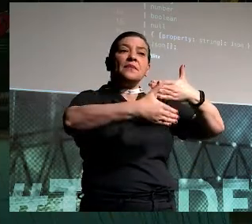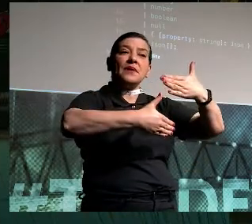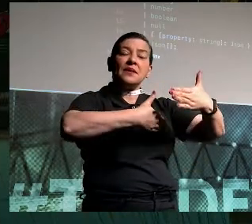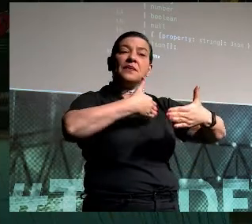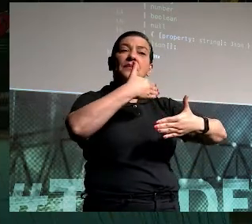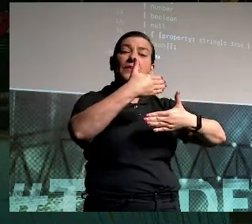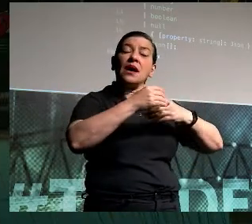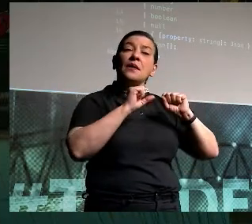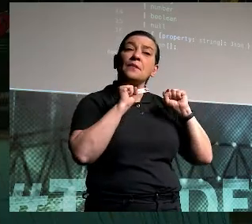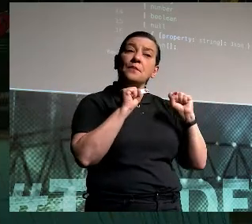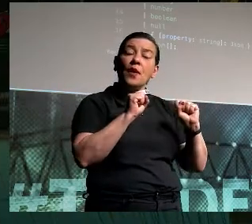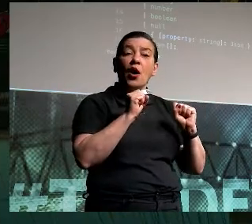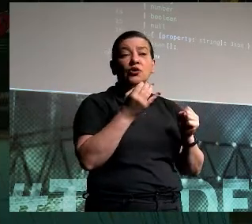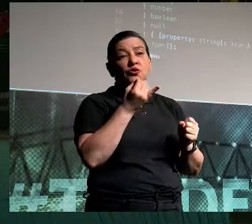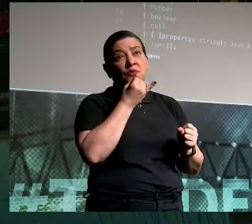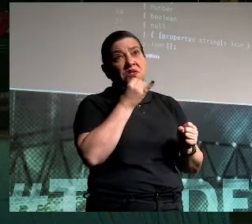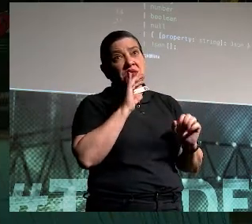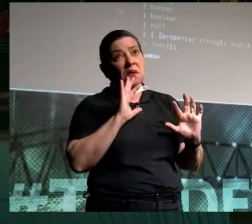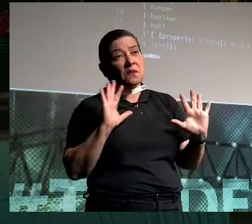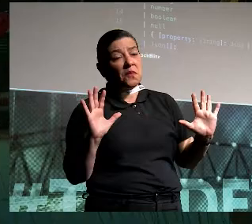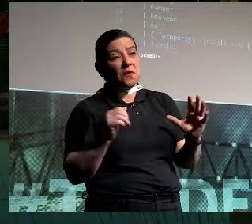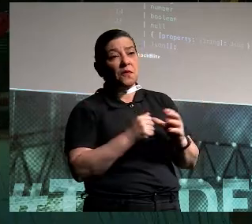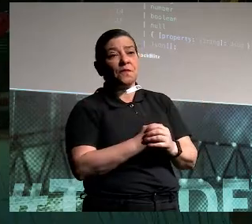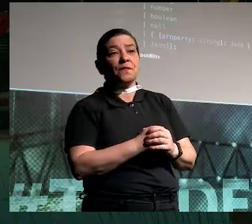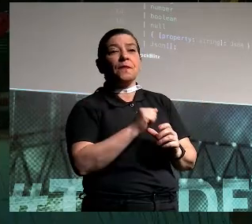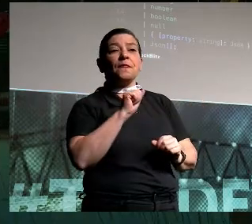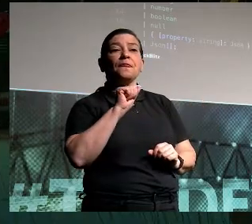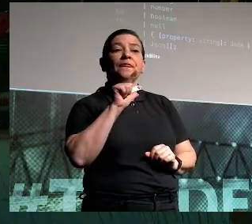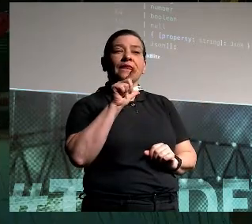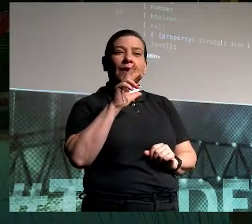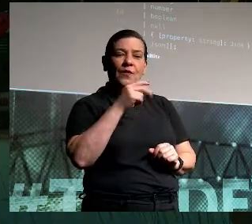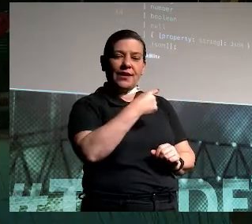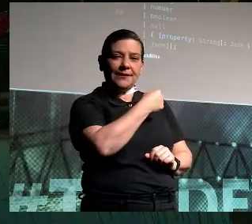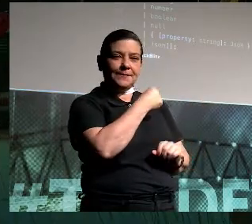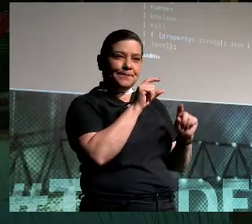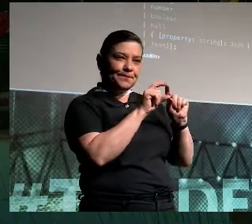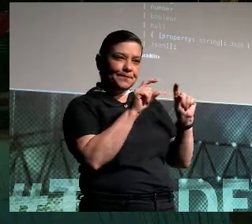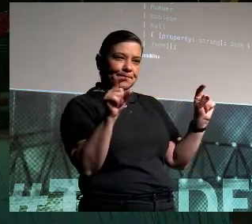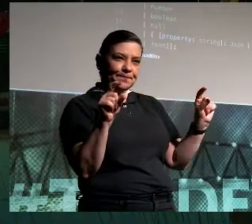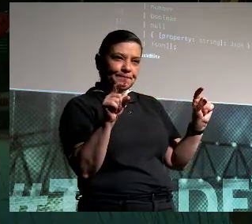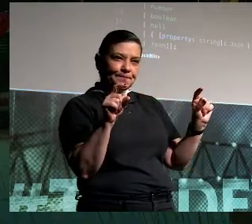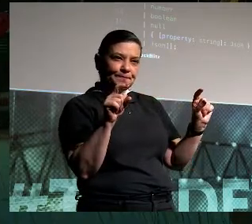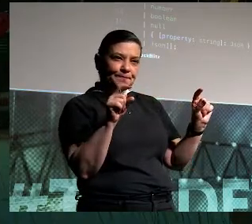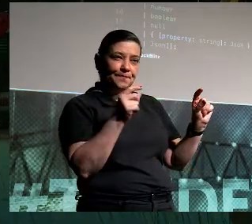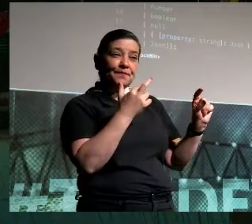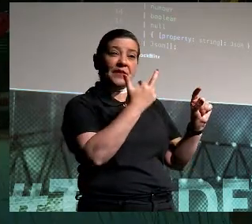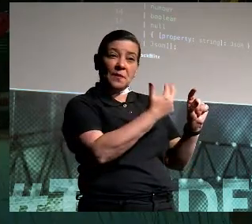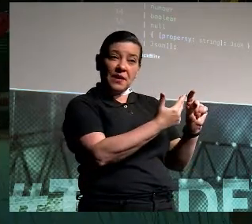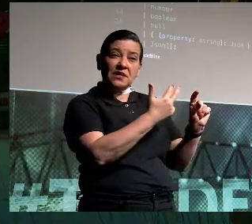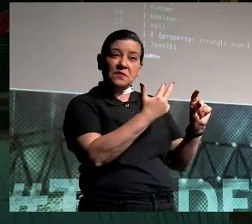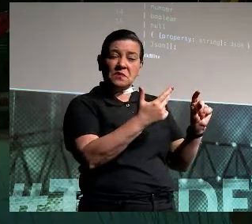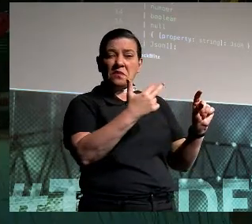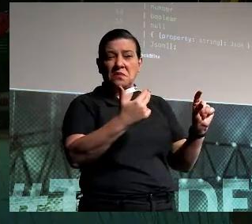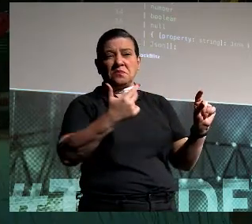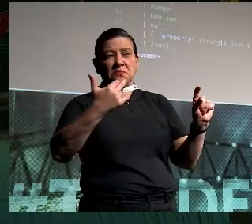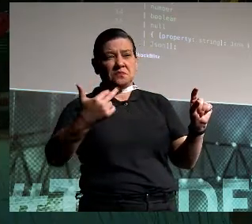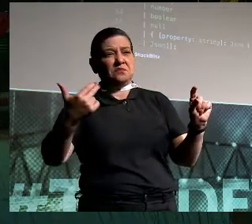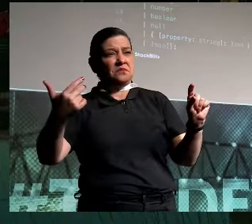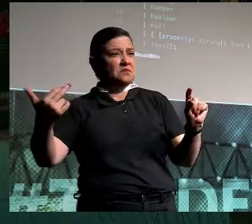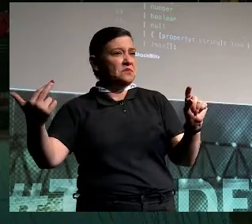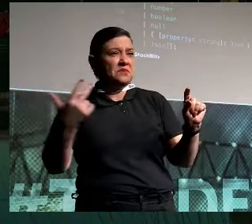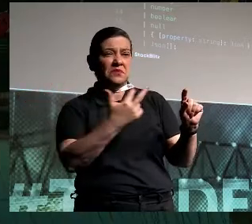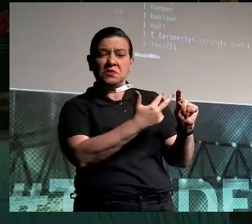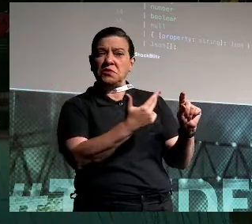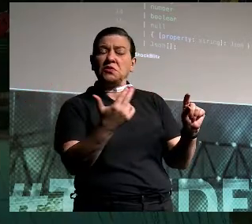recursivamente. Ele pode ser ou um array, ou tipo dele mesmo, ou um array dele mesmo, ou um array de array, de array, de array, de array, de